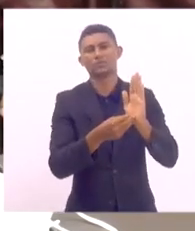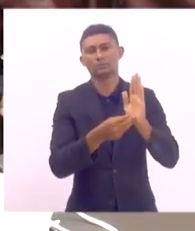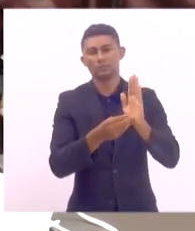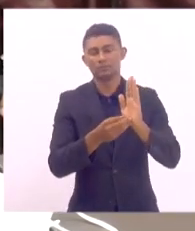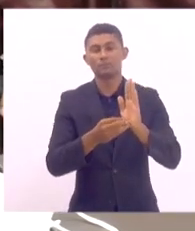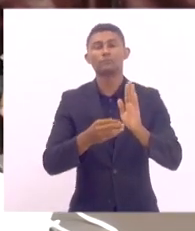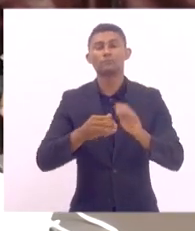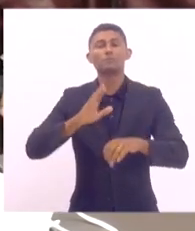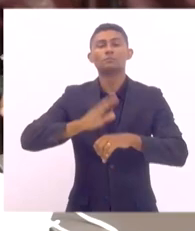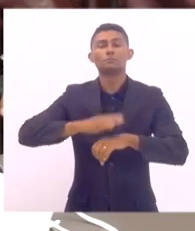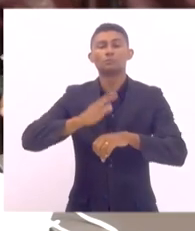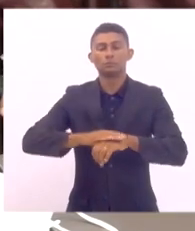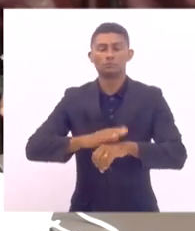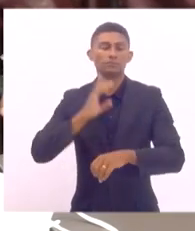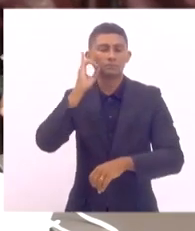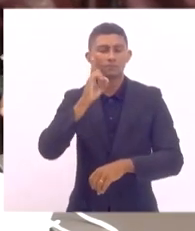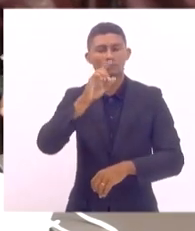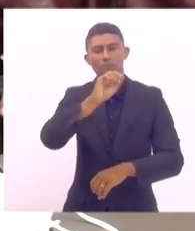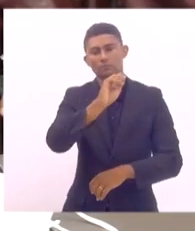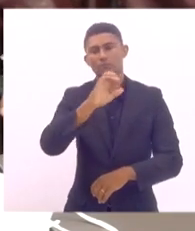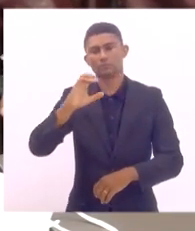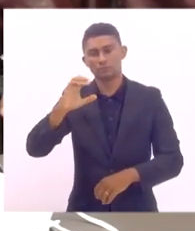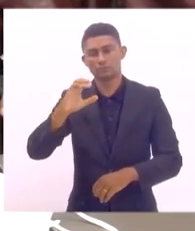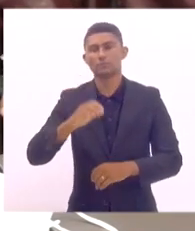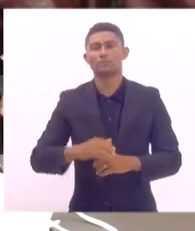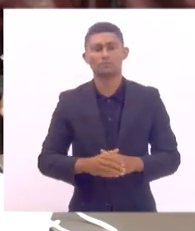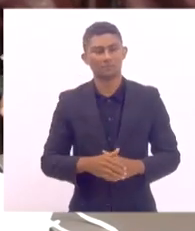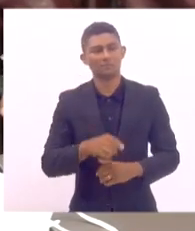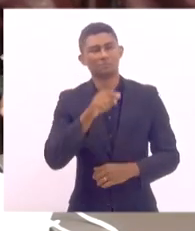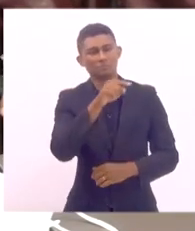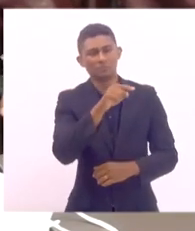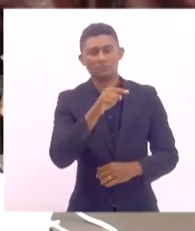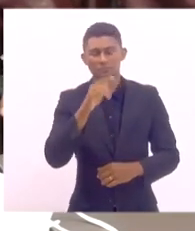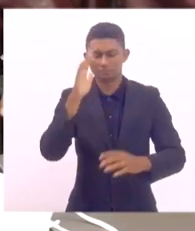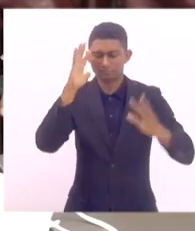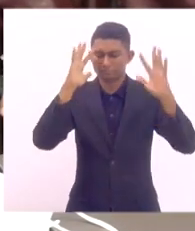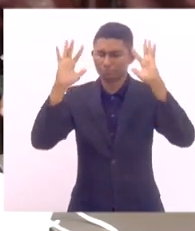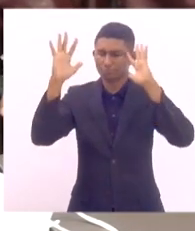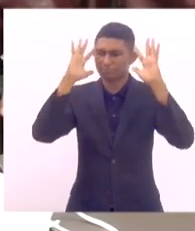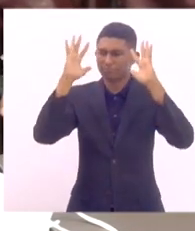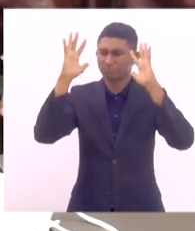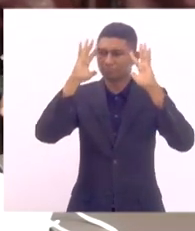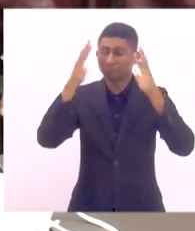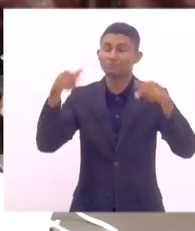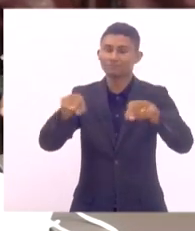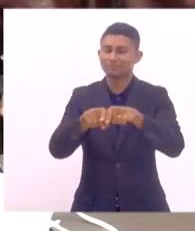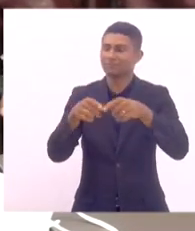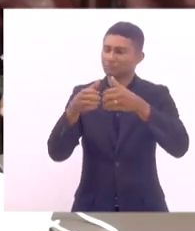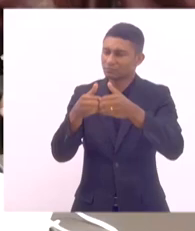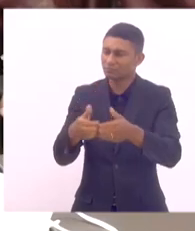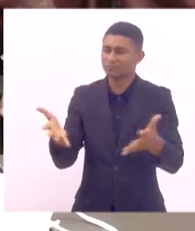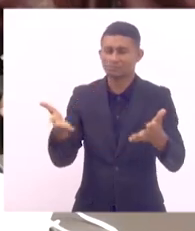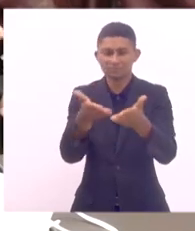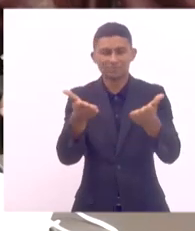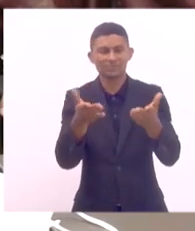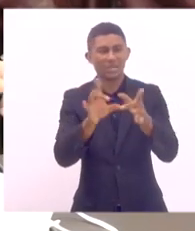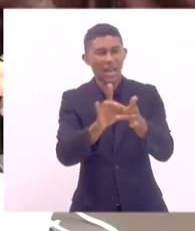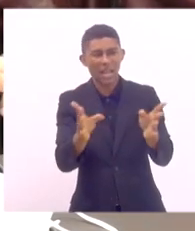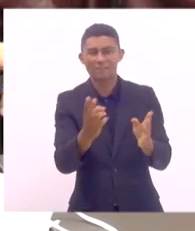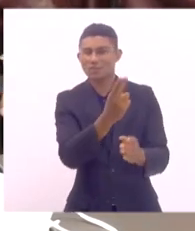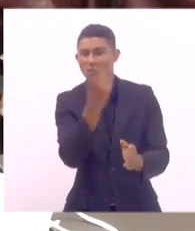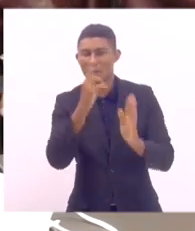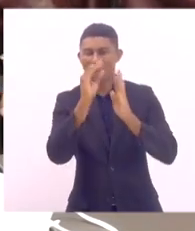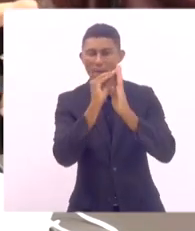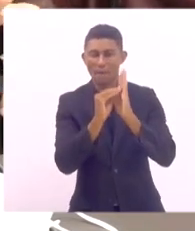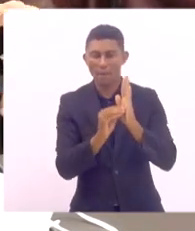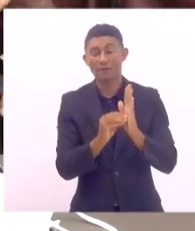deputado André Siciliano, e, no momento de inspiração, ele abriu a coautoria para todos, né? Então, não vejo por